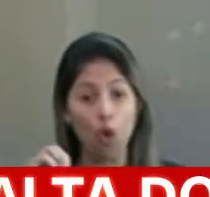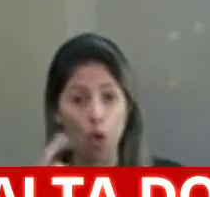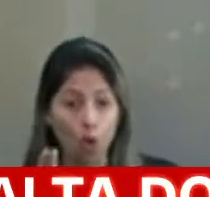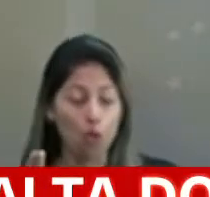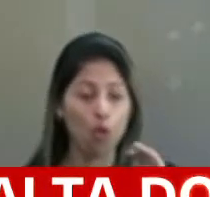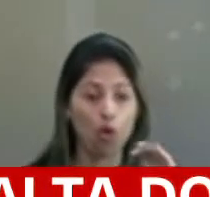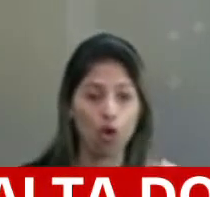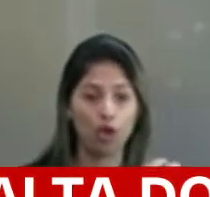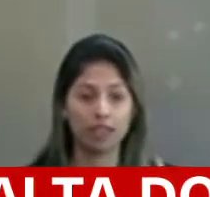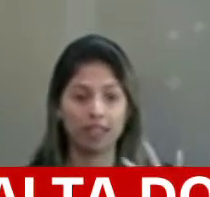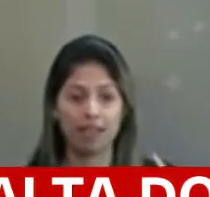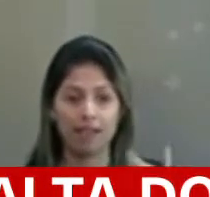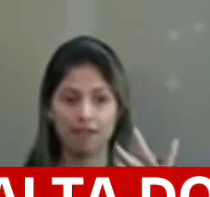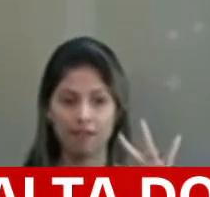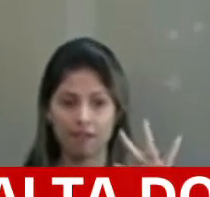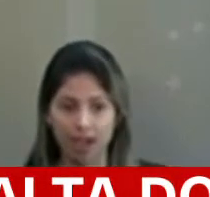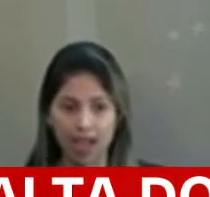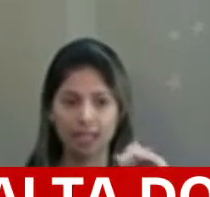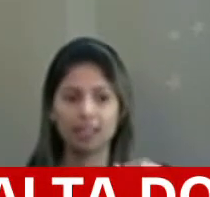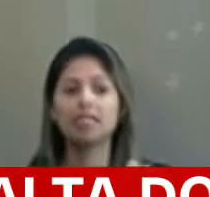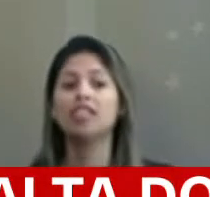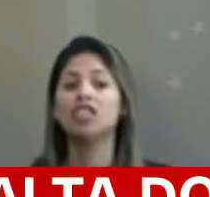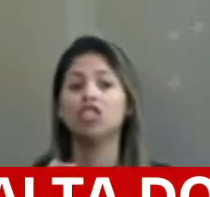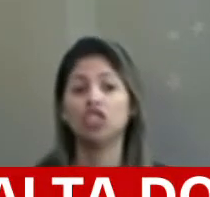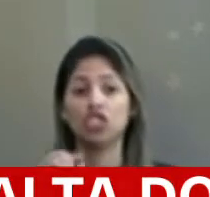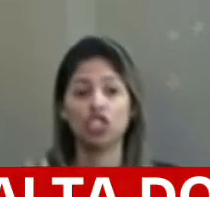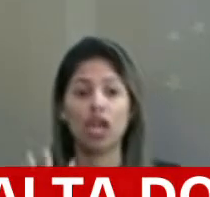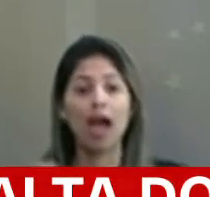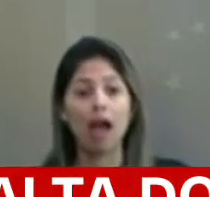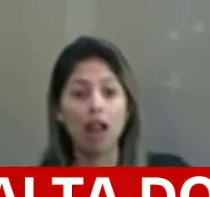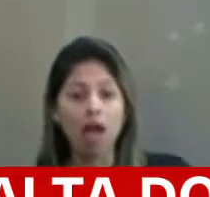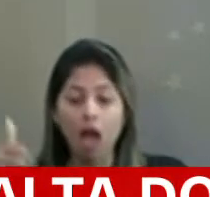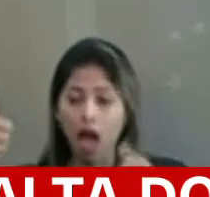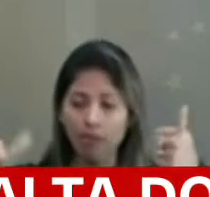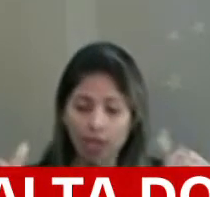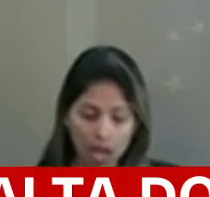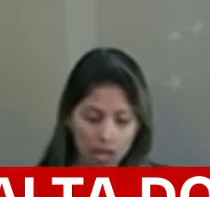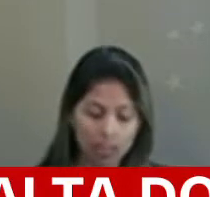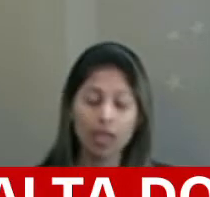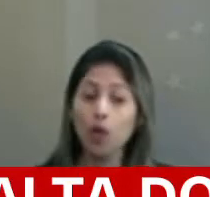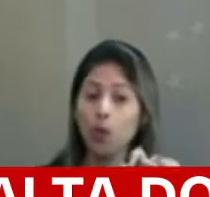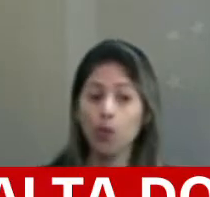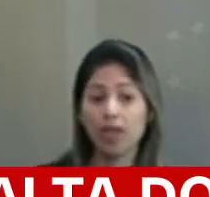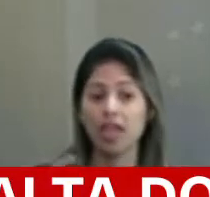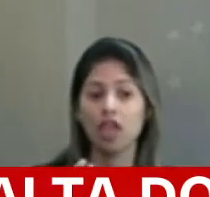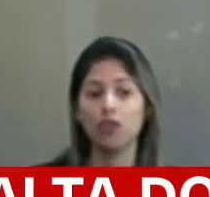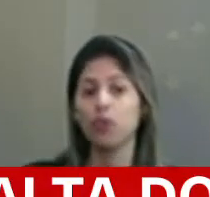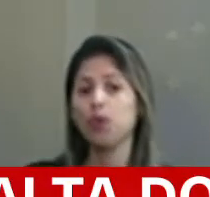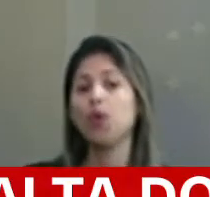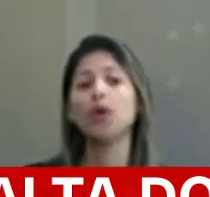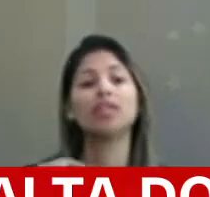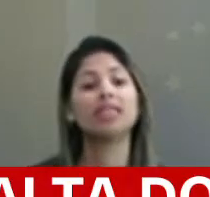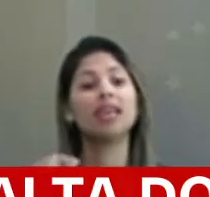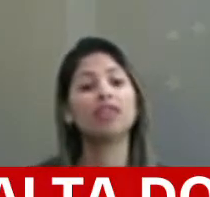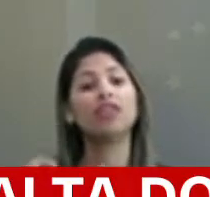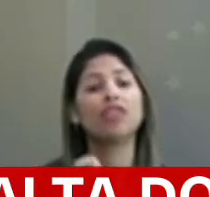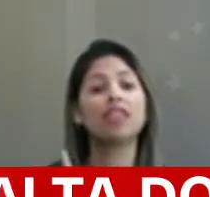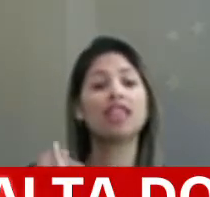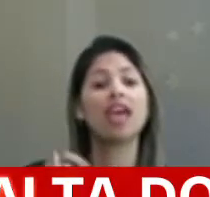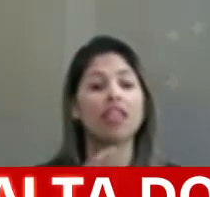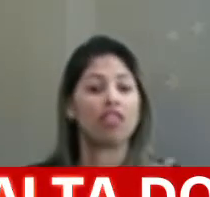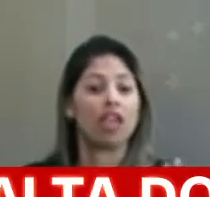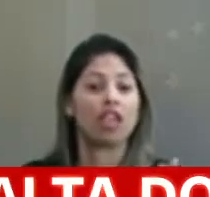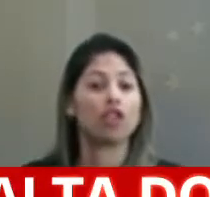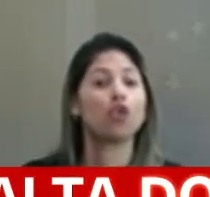CONCEFAZ, ou seja, a que foi projetada e analisada pela nossa técnicos, pela